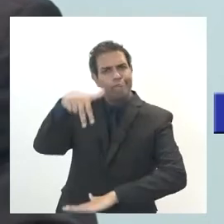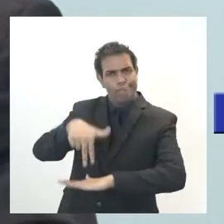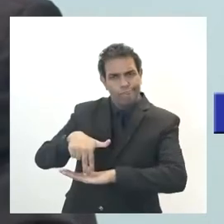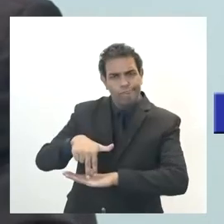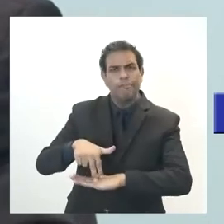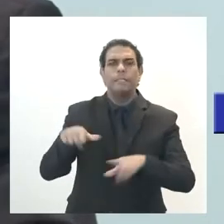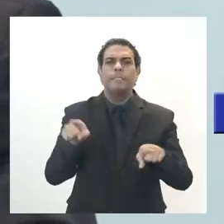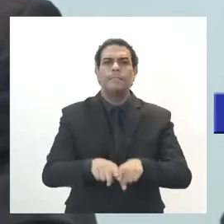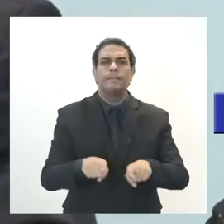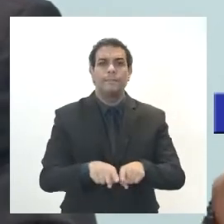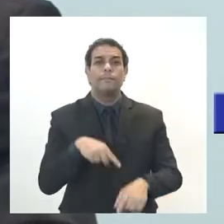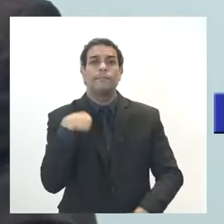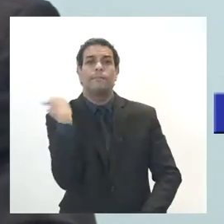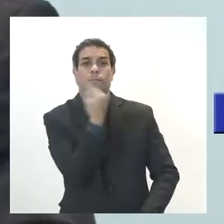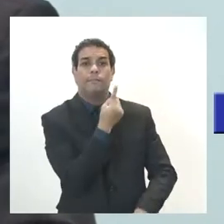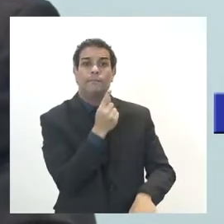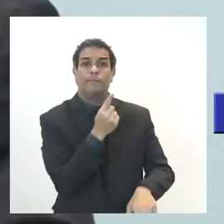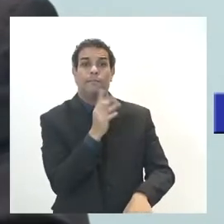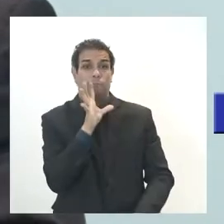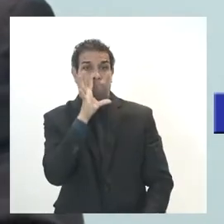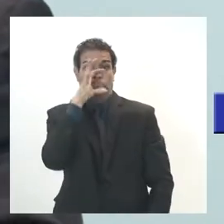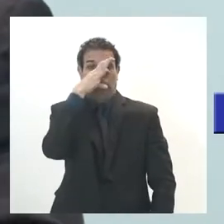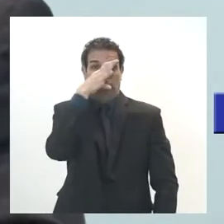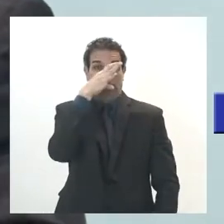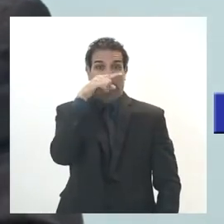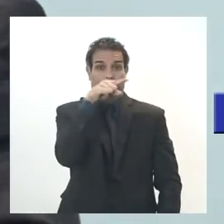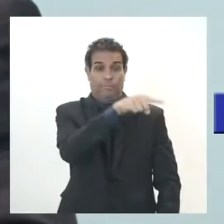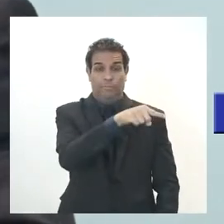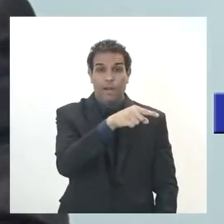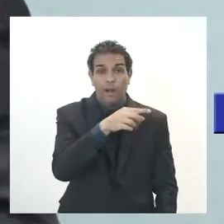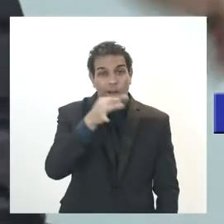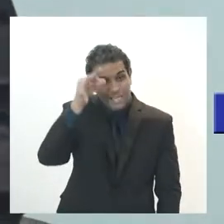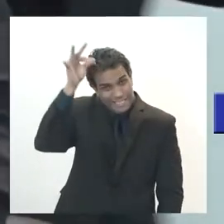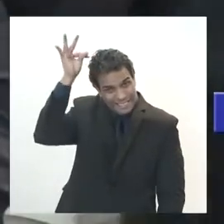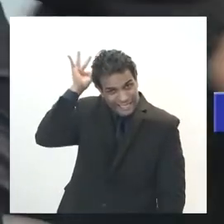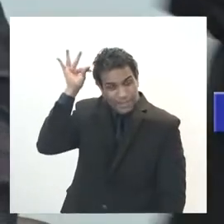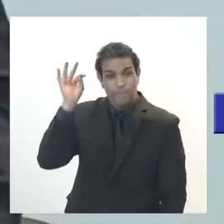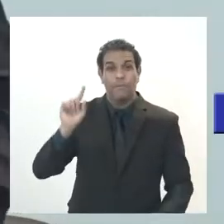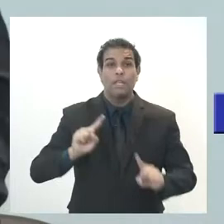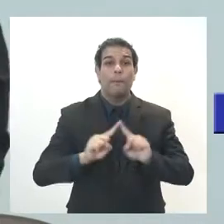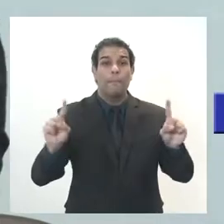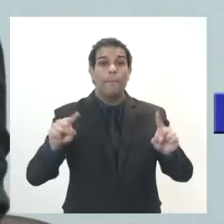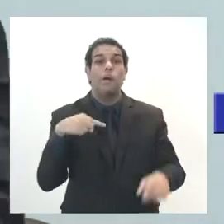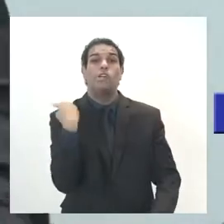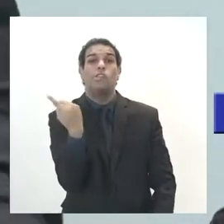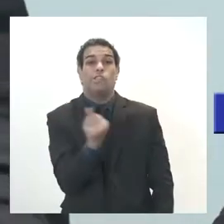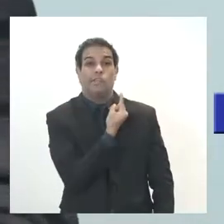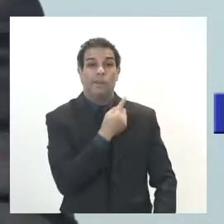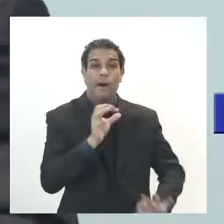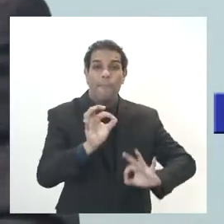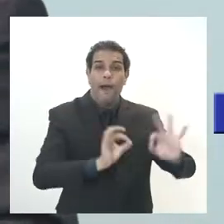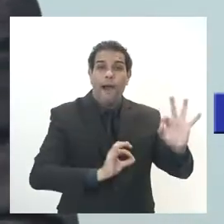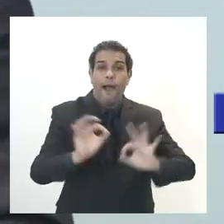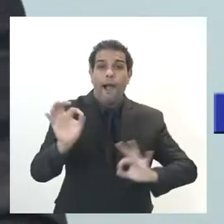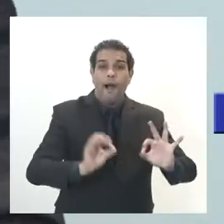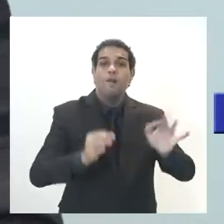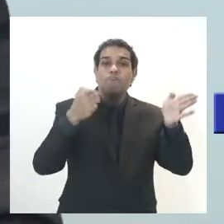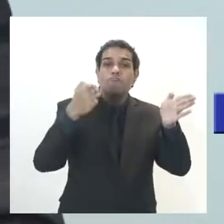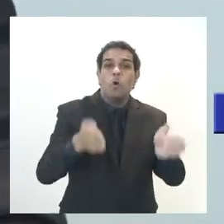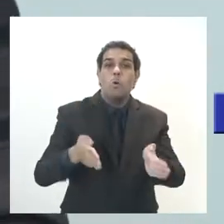Fernando Henrique Cardoso resistimos a a temer não é necessário que a gente consiga organizar